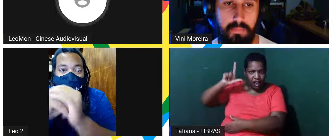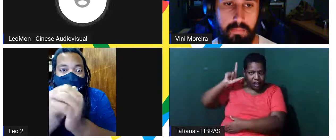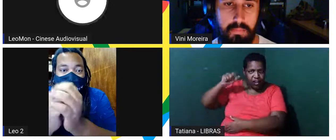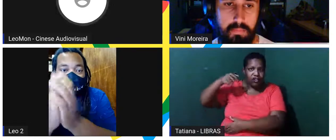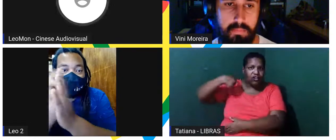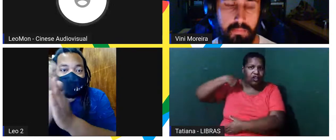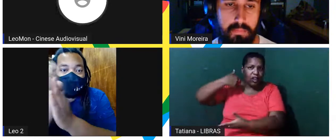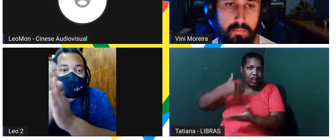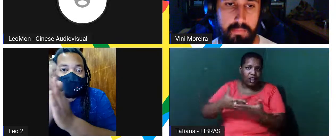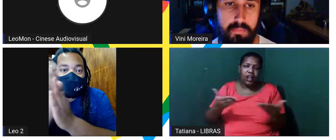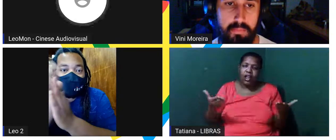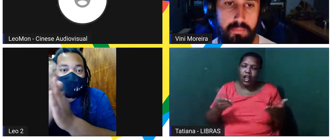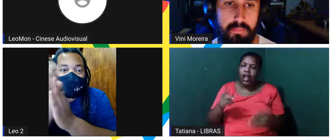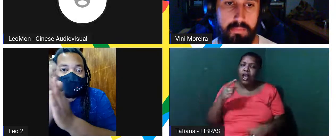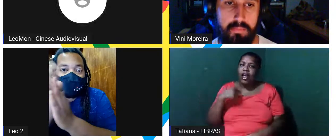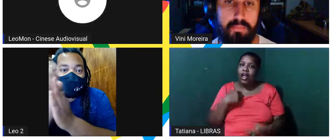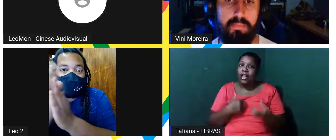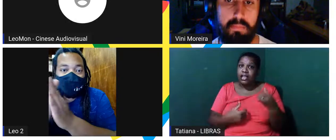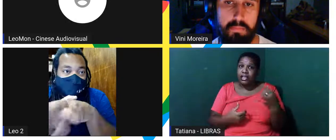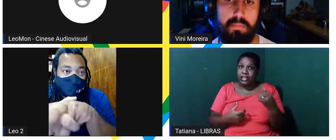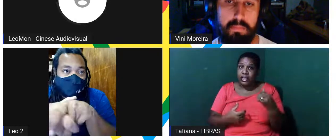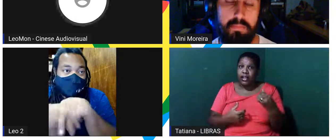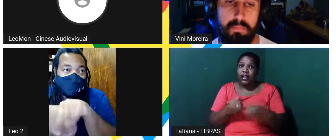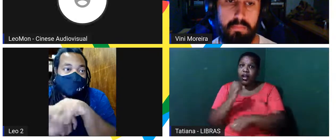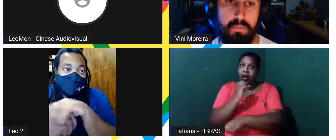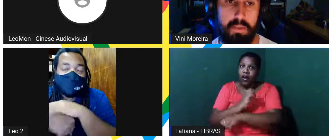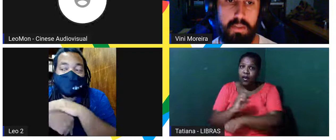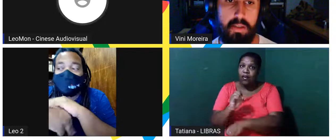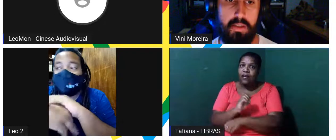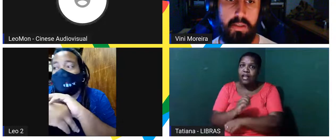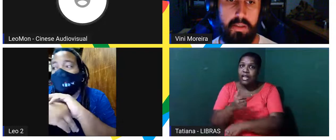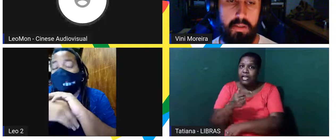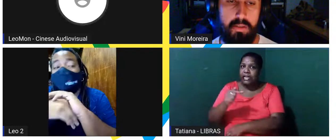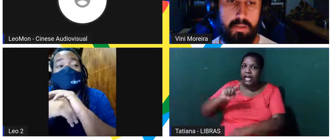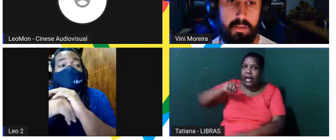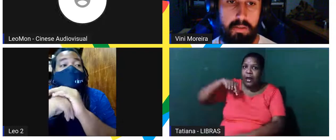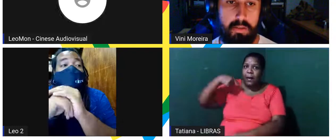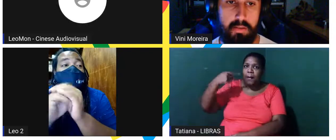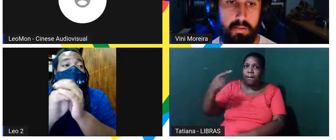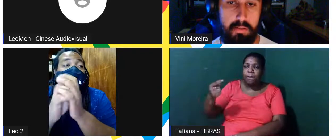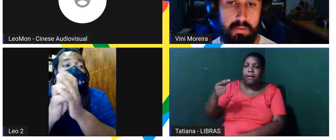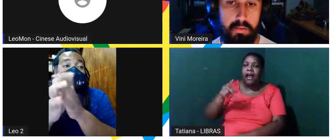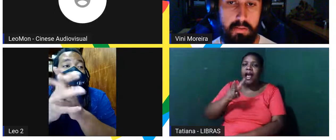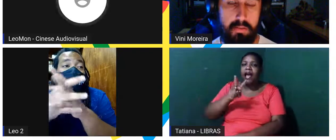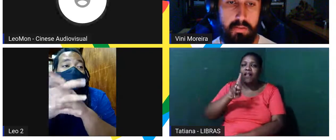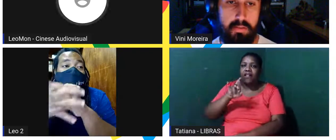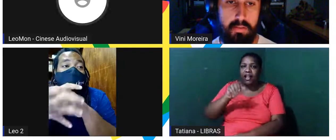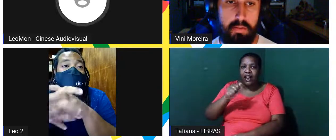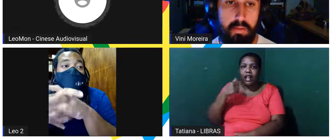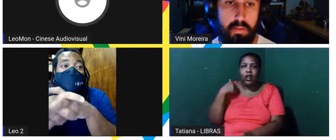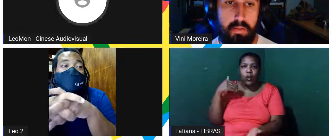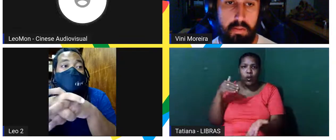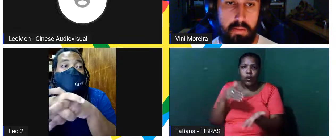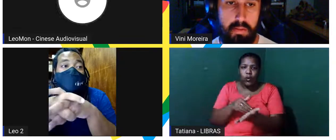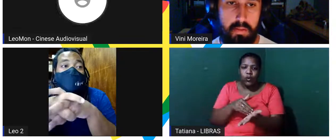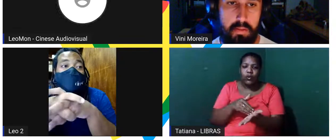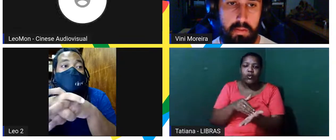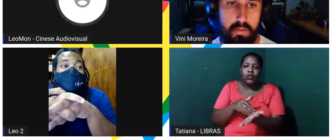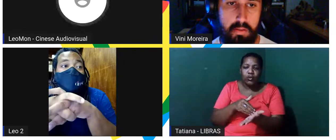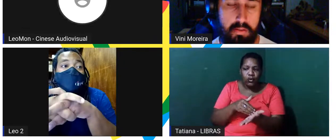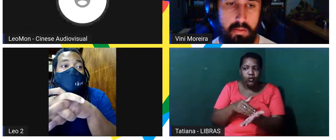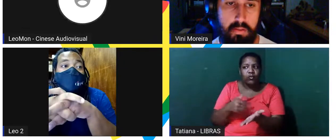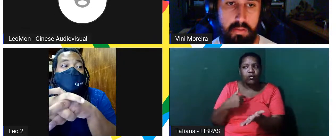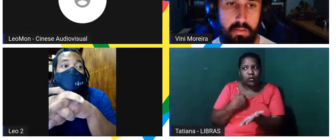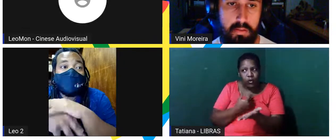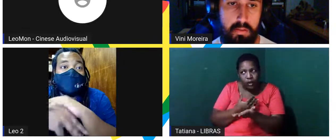necessários até aqui a sua é a sexta da semana que vem de ser da Madeira último aplicação web eu acho que